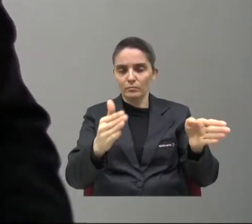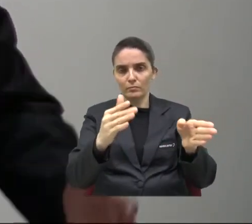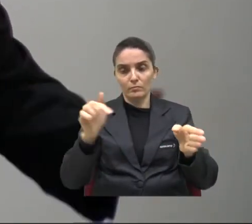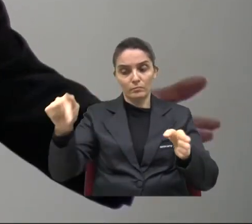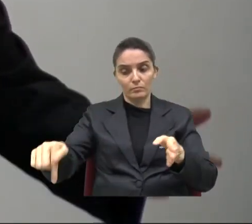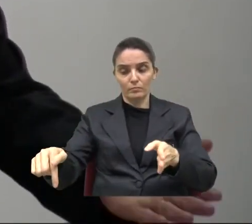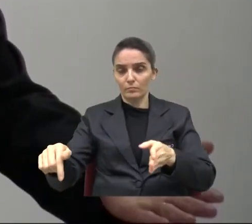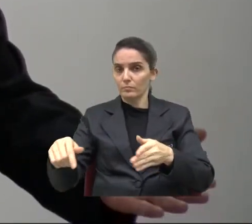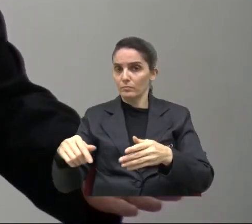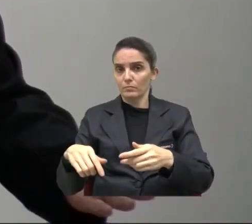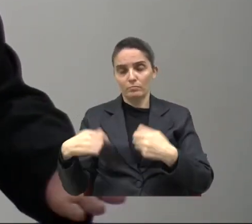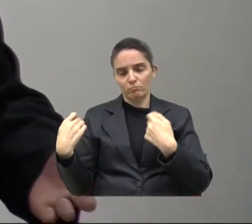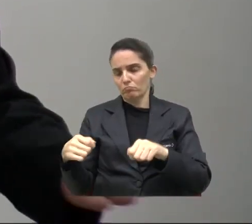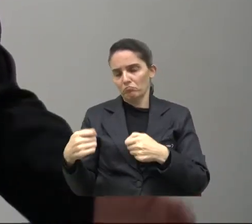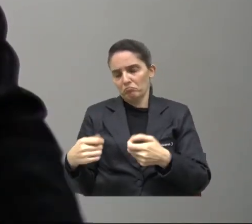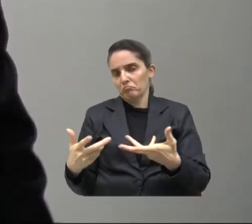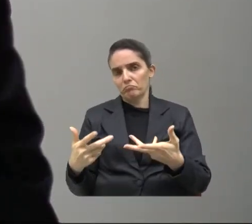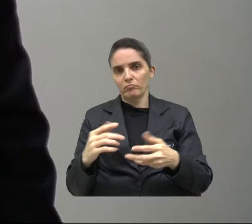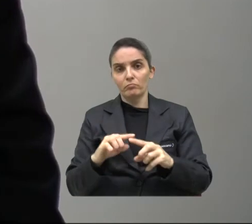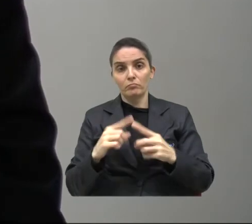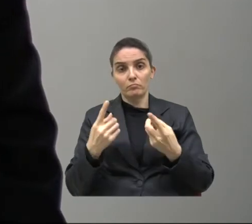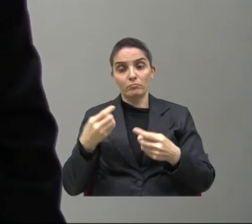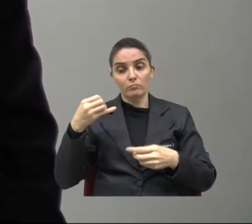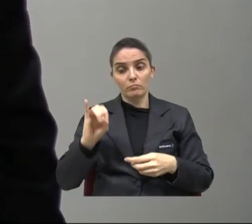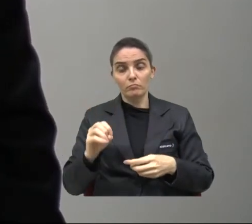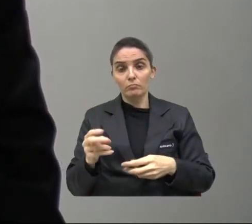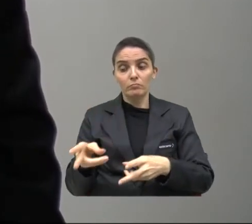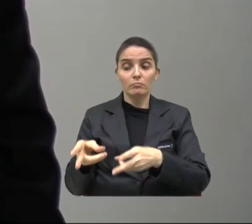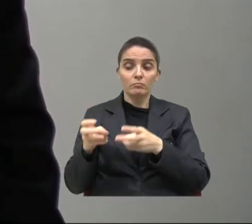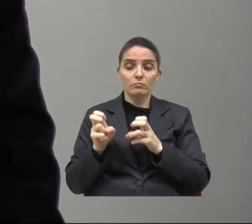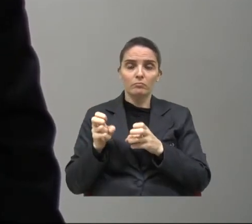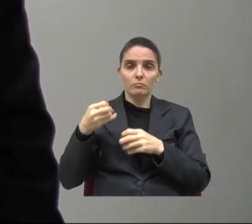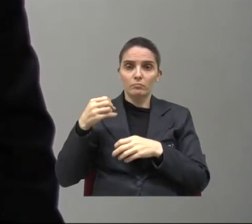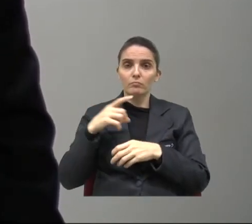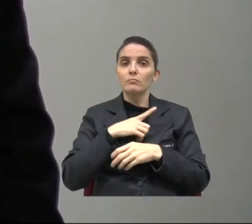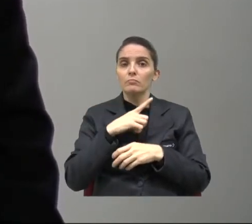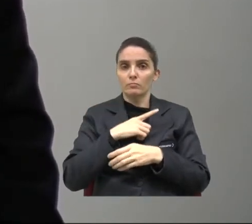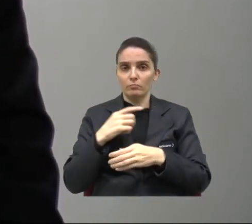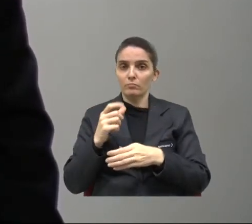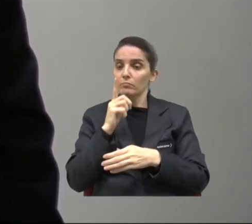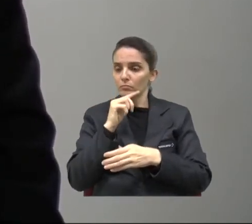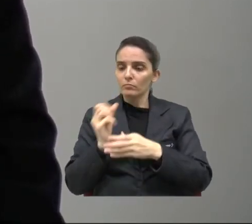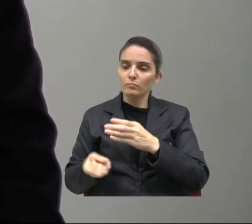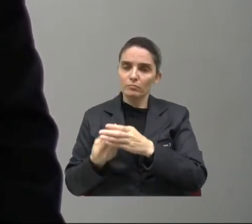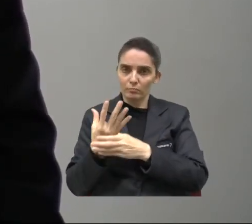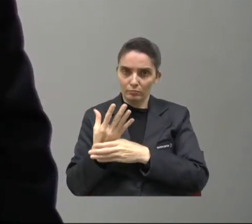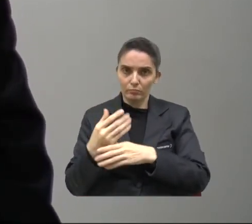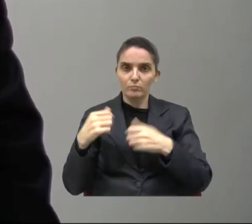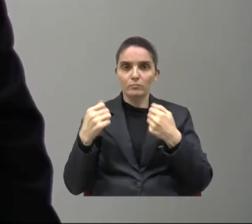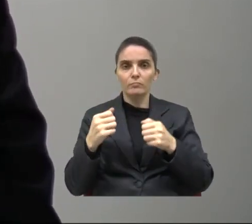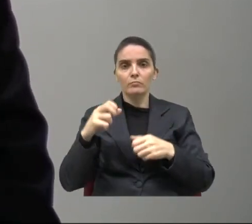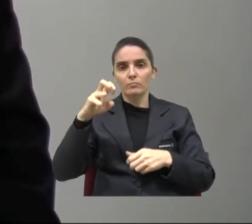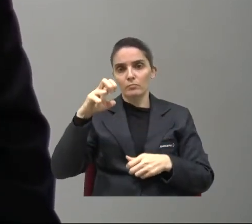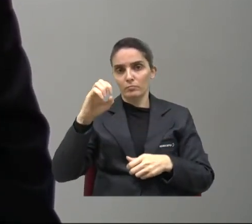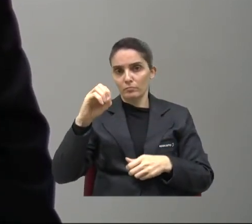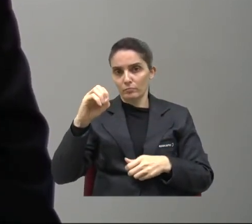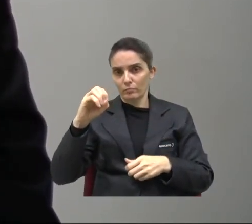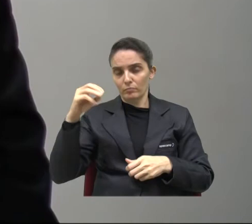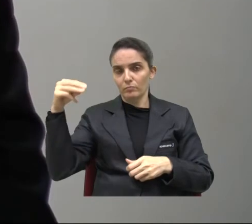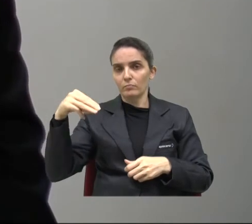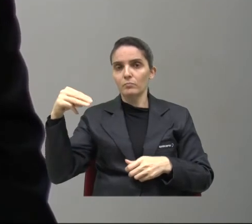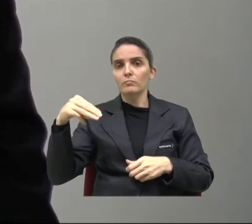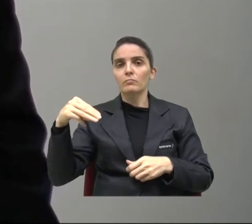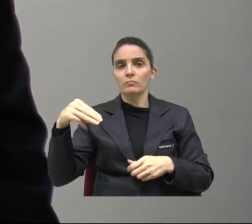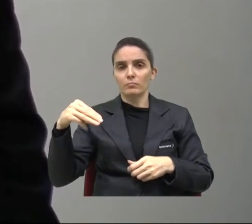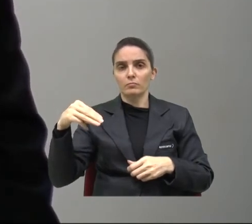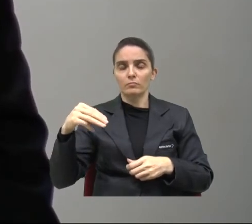se for visto que tem uma mina, é obrigado a respeitar 50 metros linear. Então, é